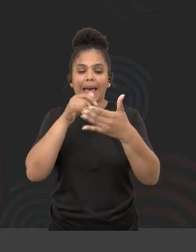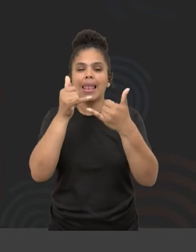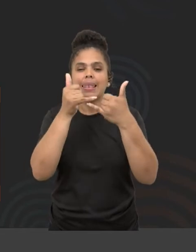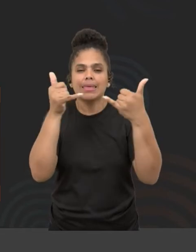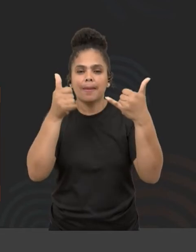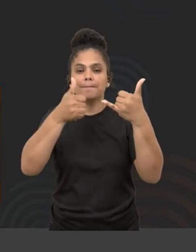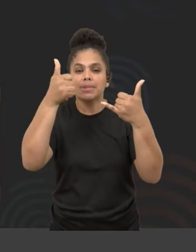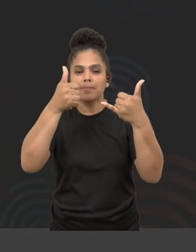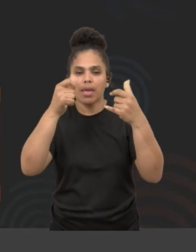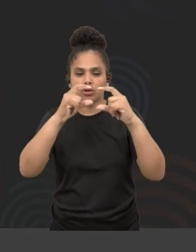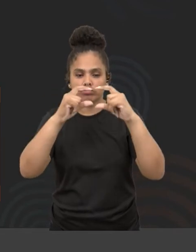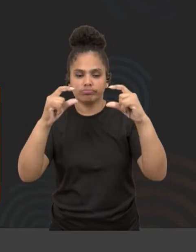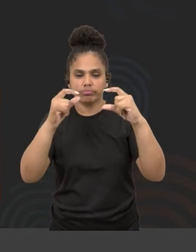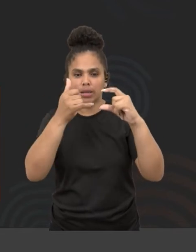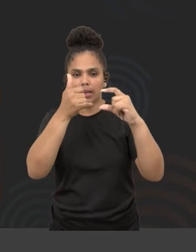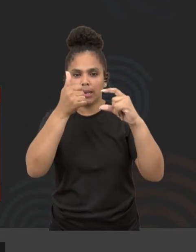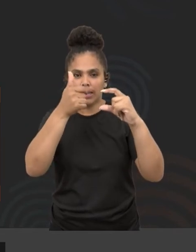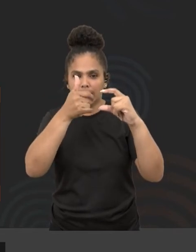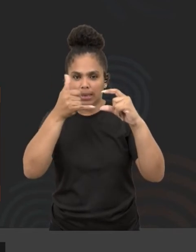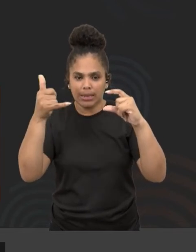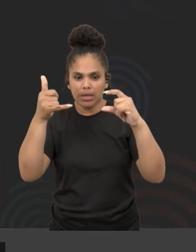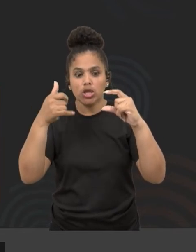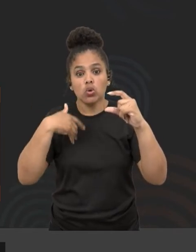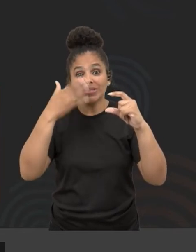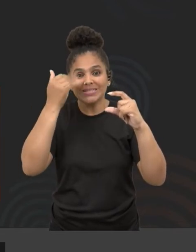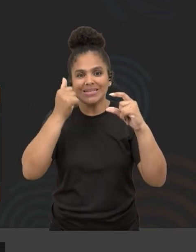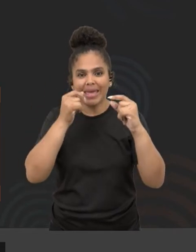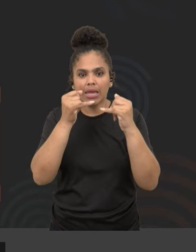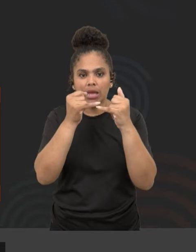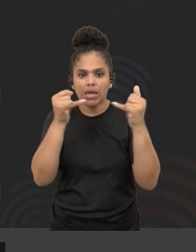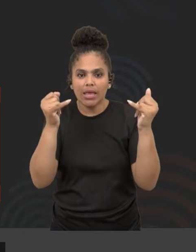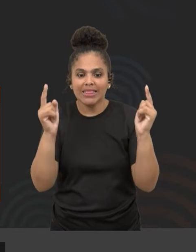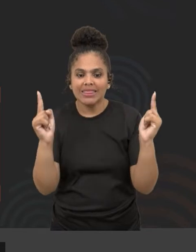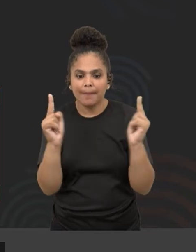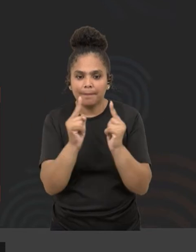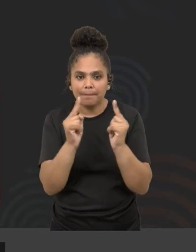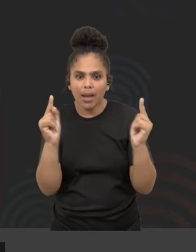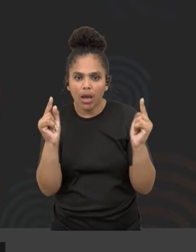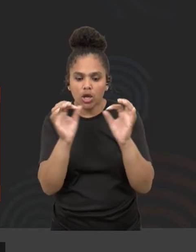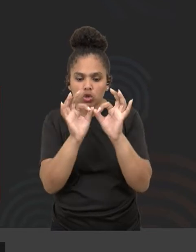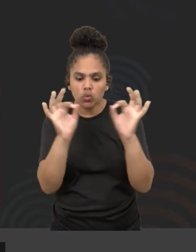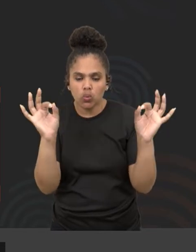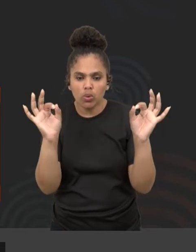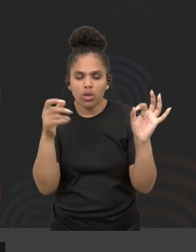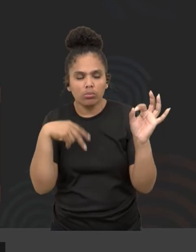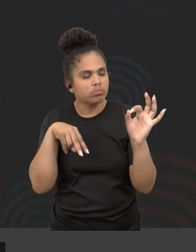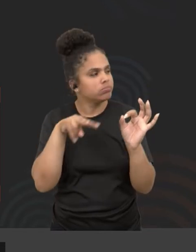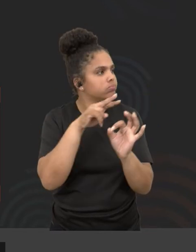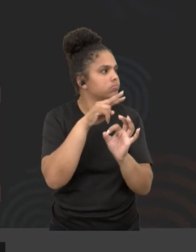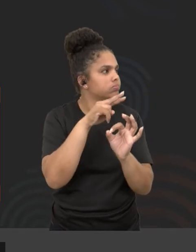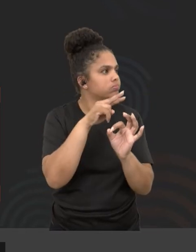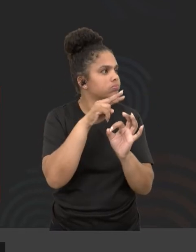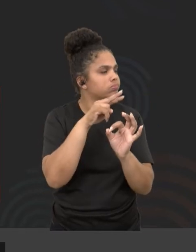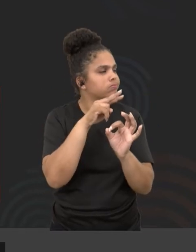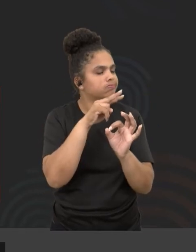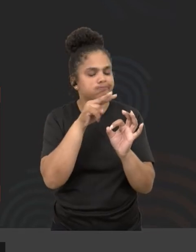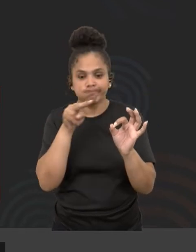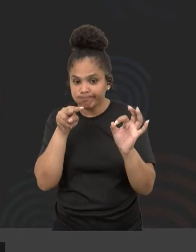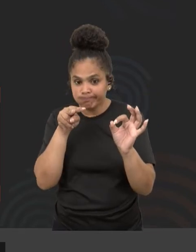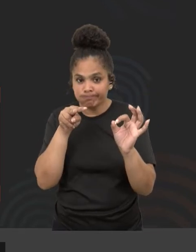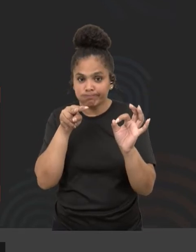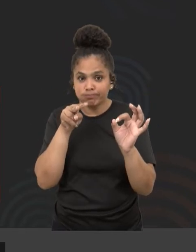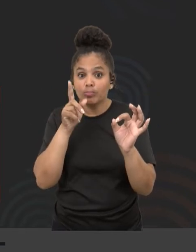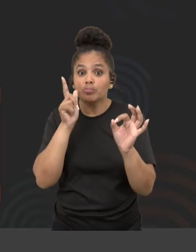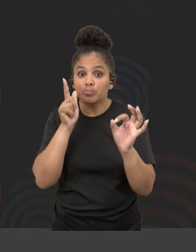linha e eu sei que ela tem esse tamanho, se eu, por acaso, olhar para o outro lado, mudar de assunto e aí voltar para o